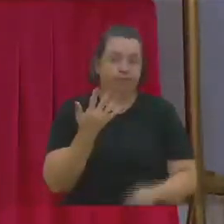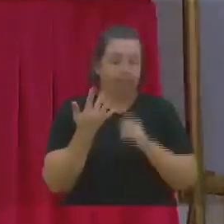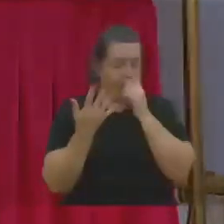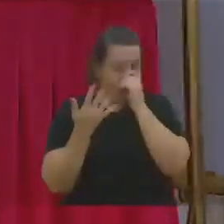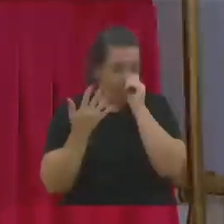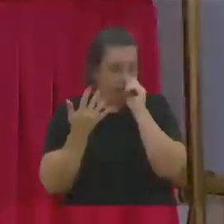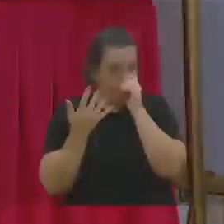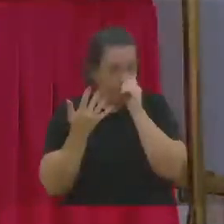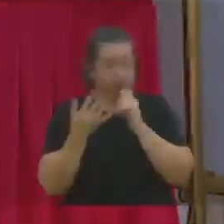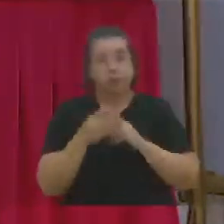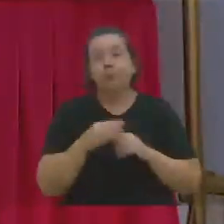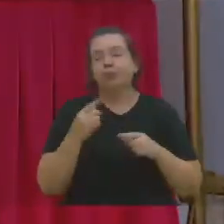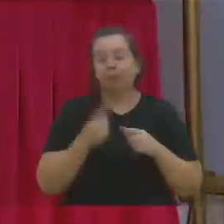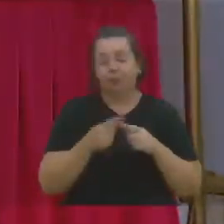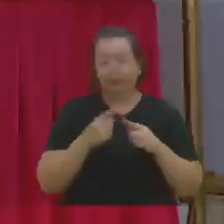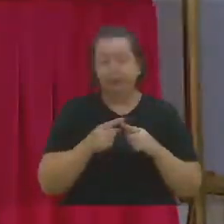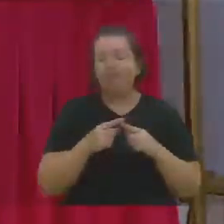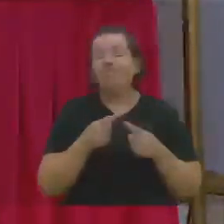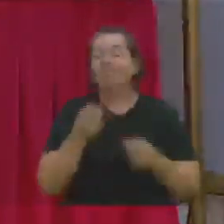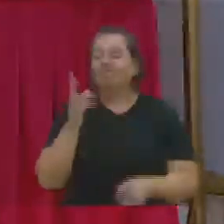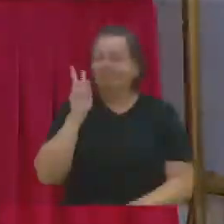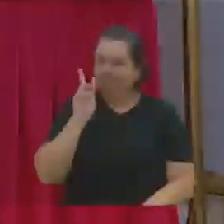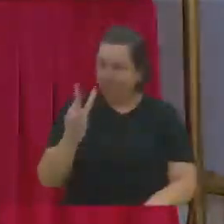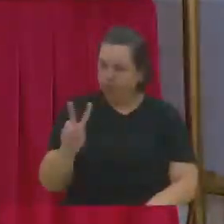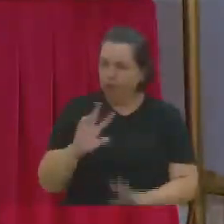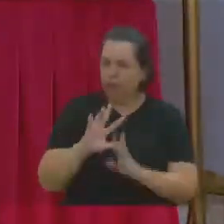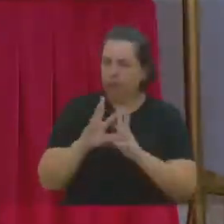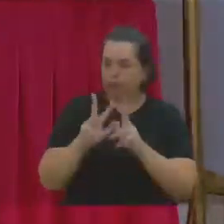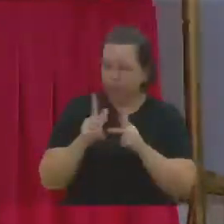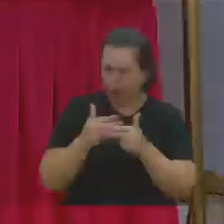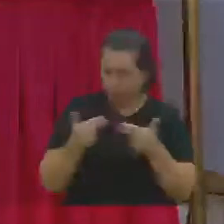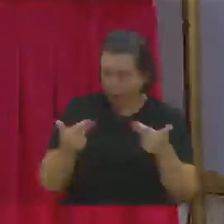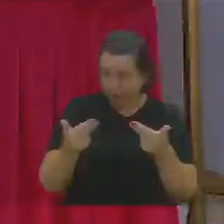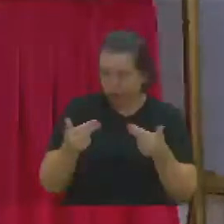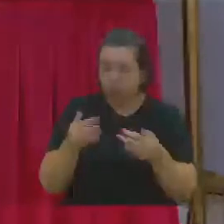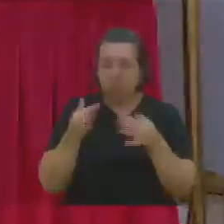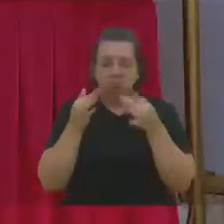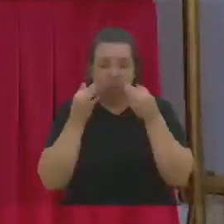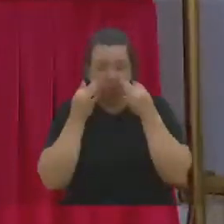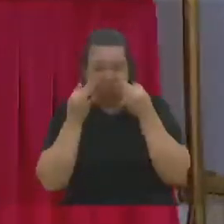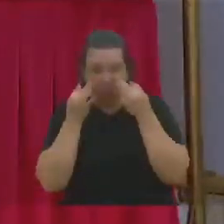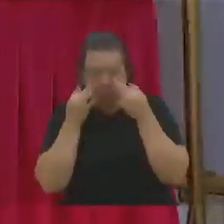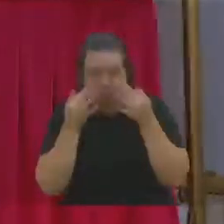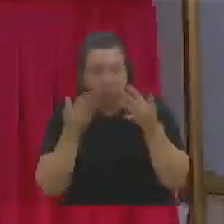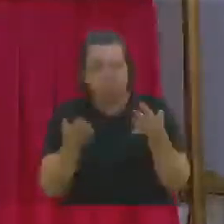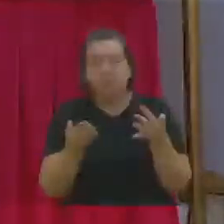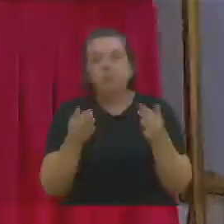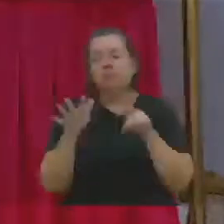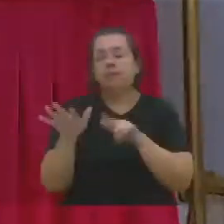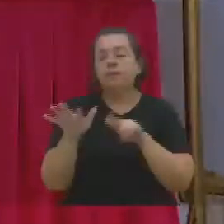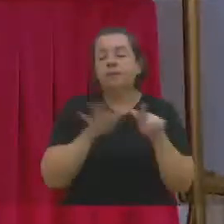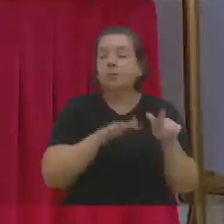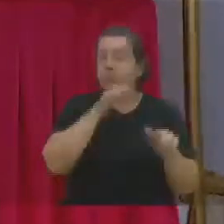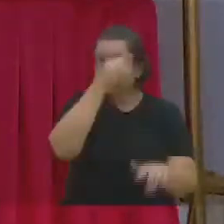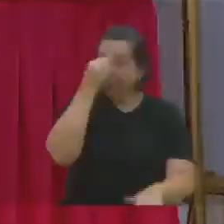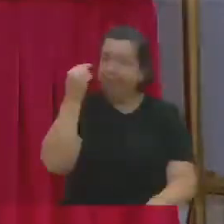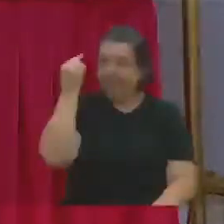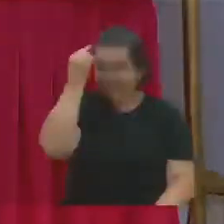mediante a tudo que viram e ouviram na Semana